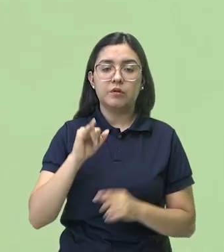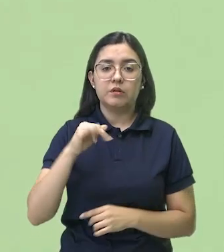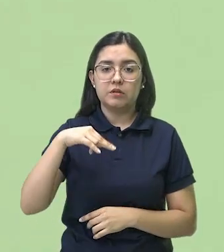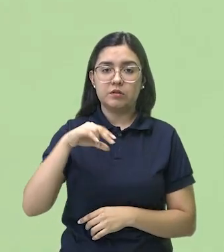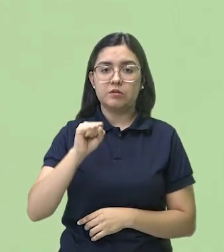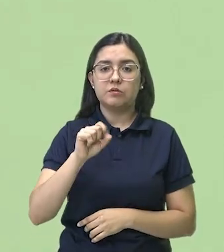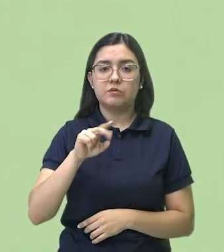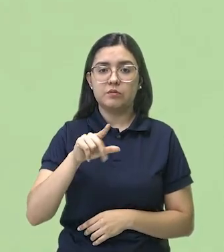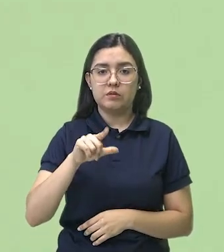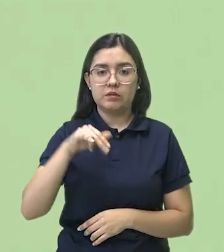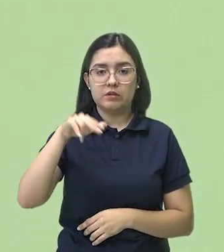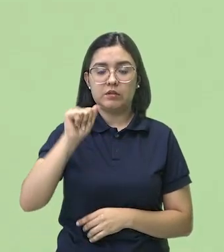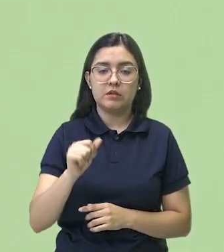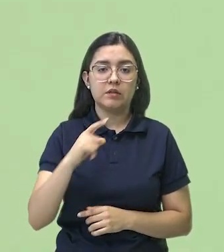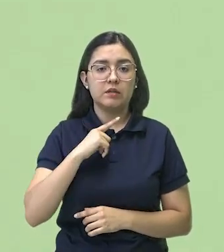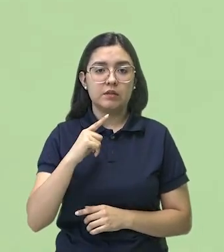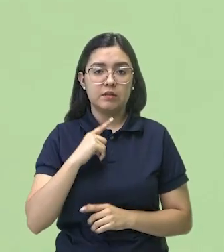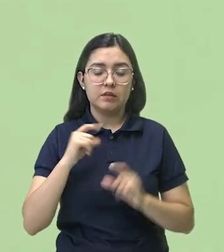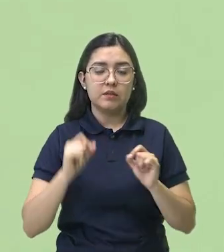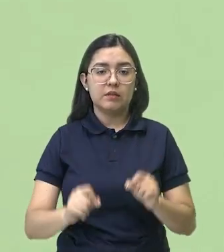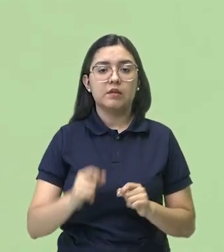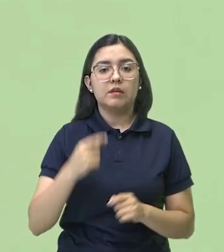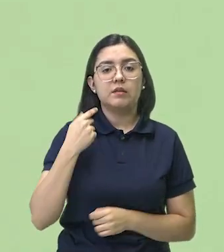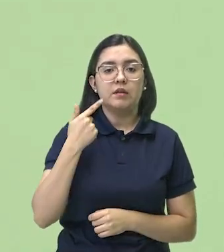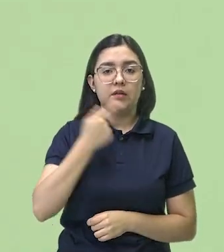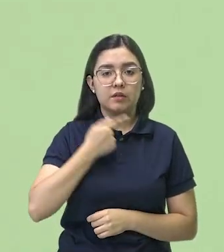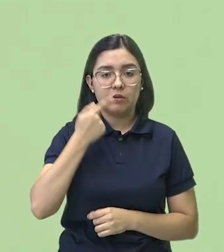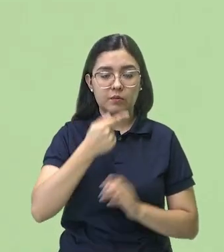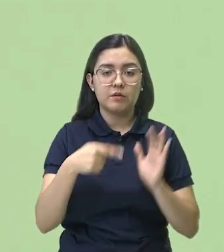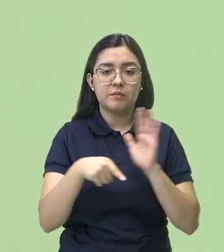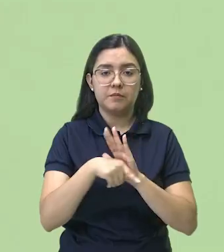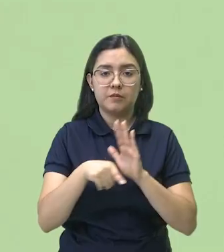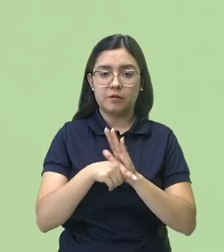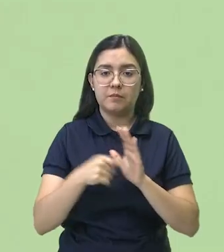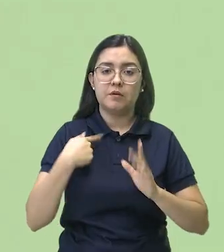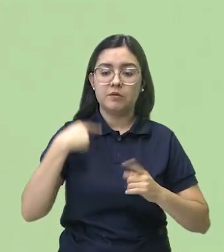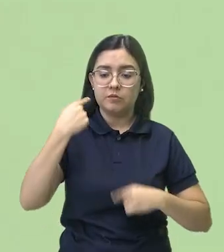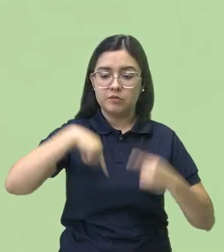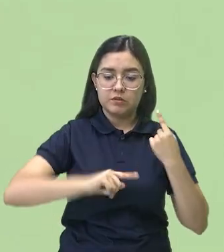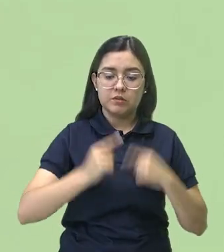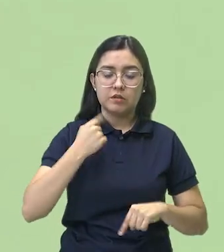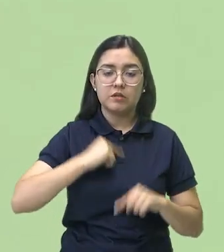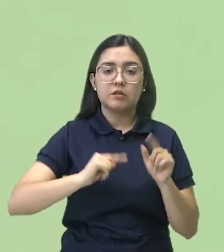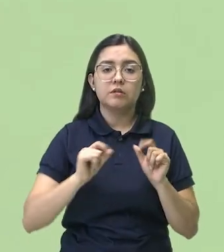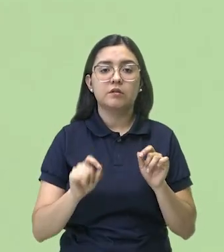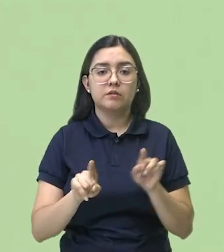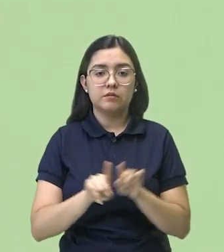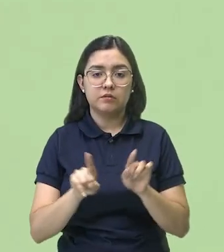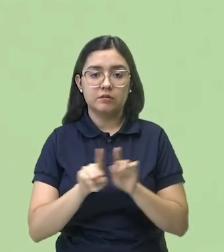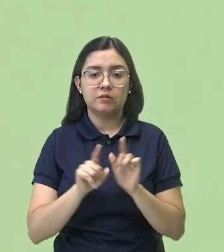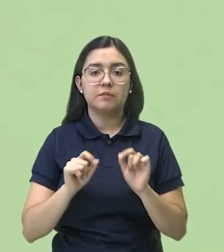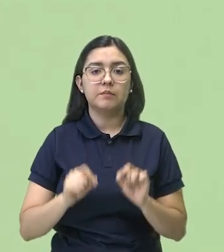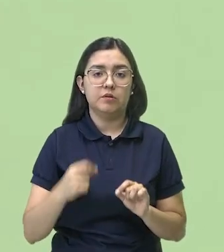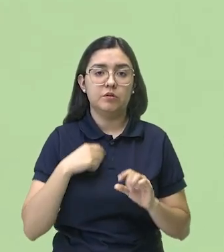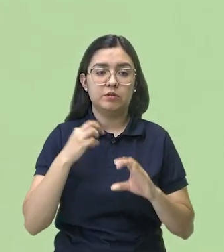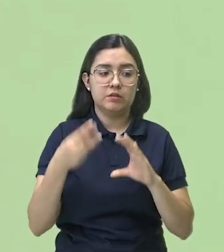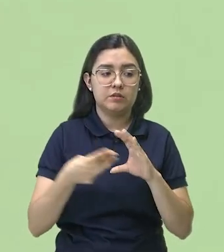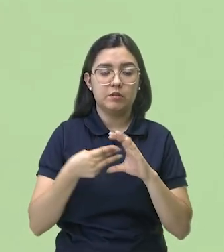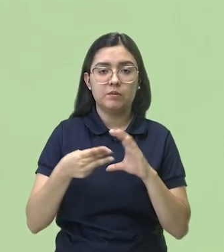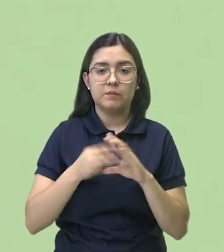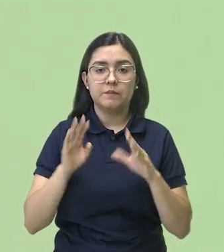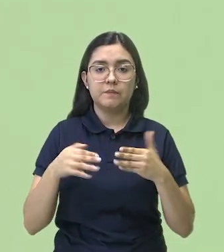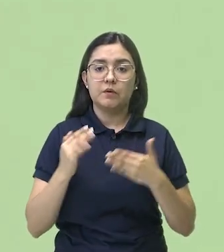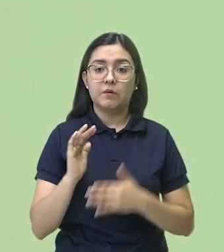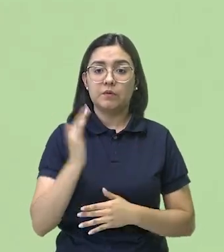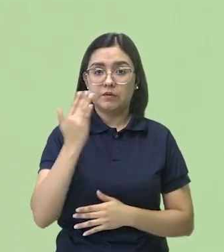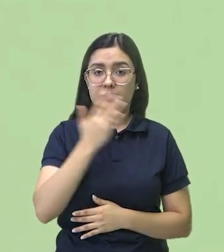a glicose presente na alimentação que estava na corrente sanguínea e transportar até as nossas células.